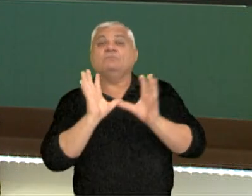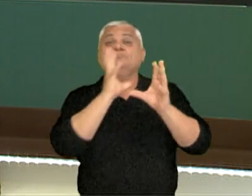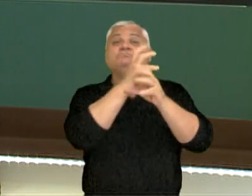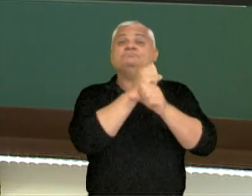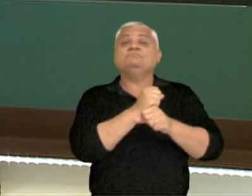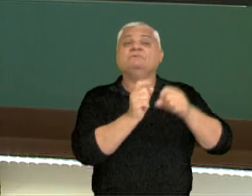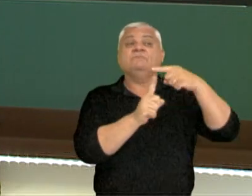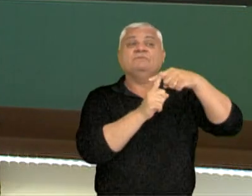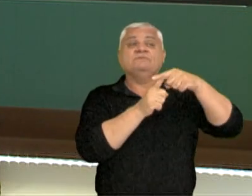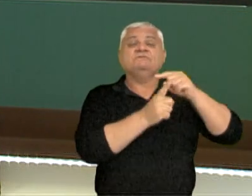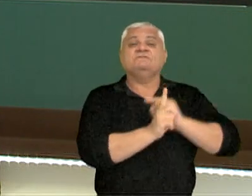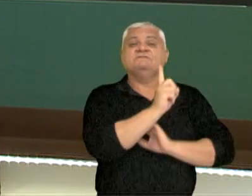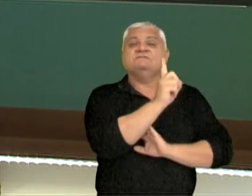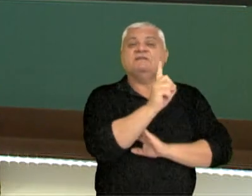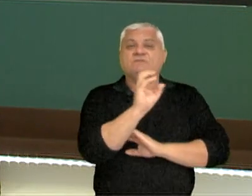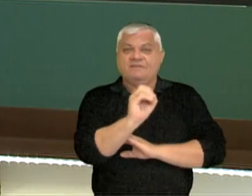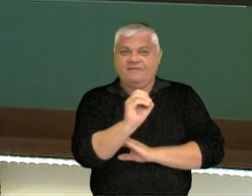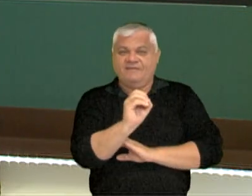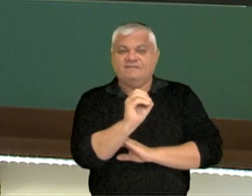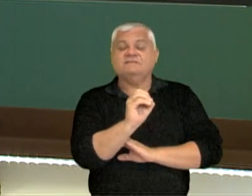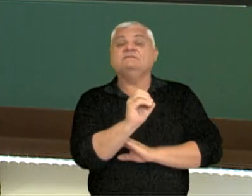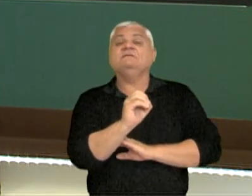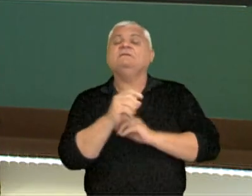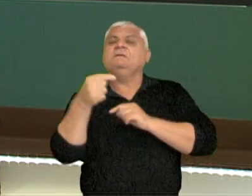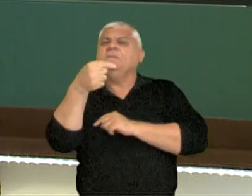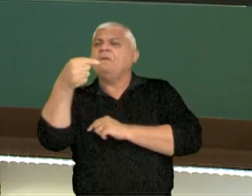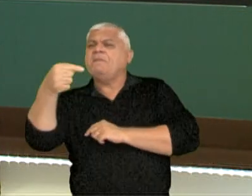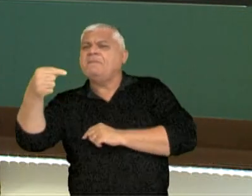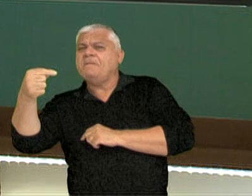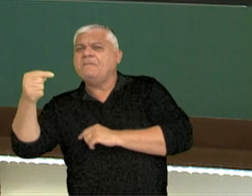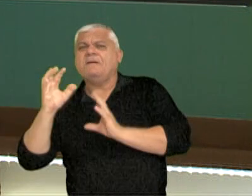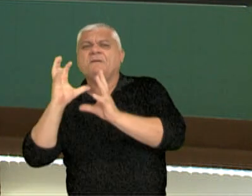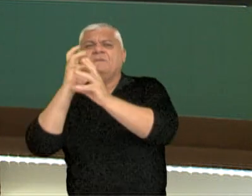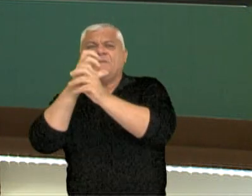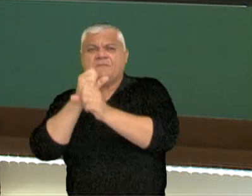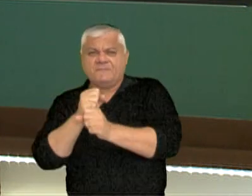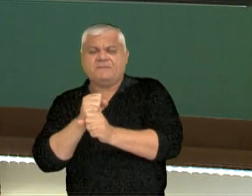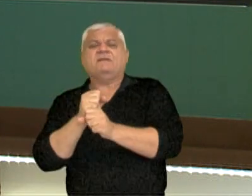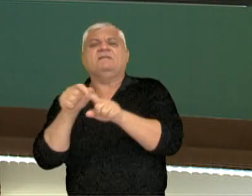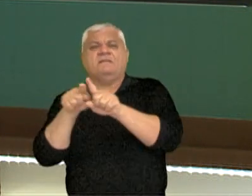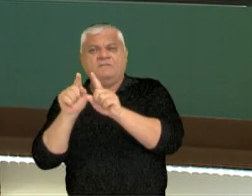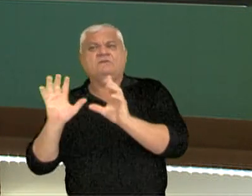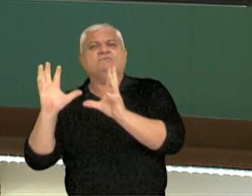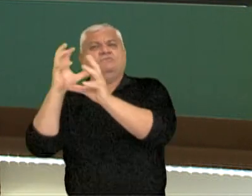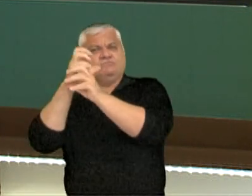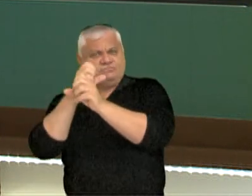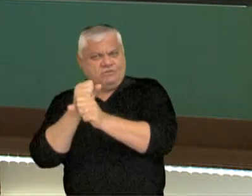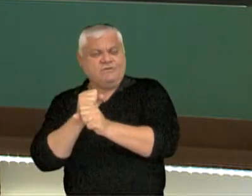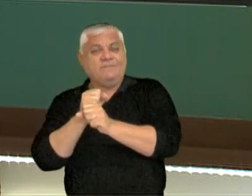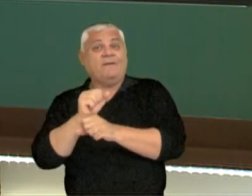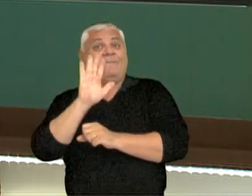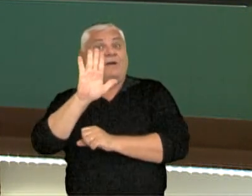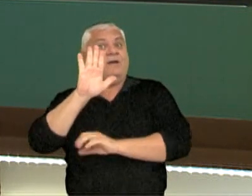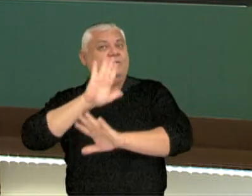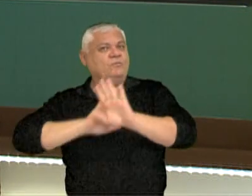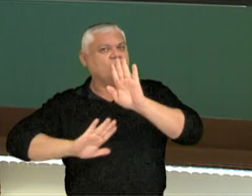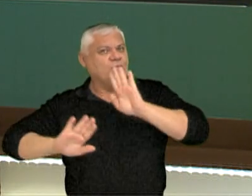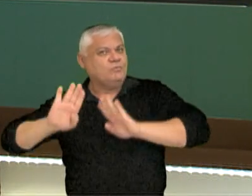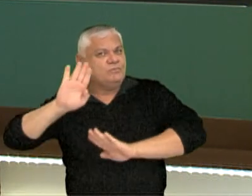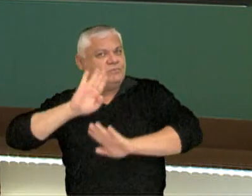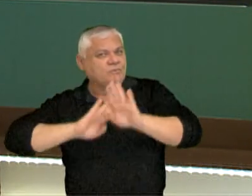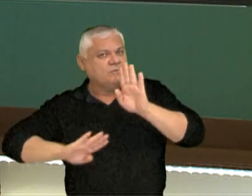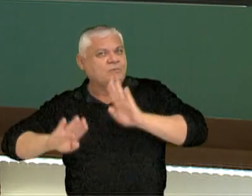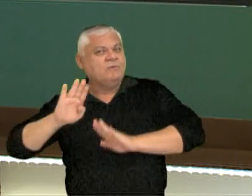vai me dar 110. E os valores negativos, olha, a gente também soma. Só que eu tenho que tomar cuidado que eu